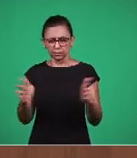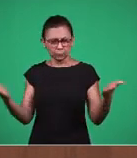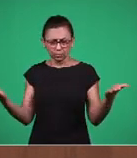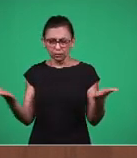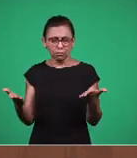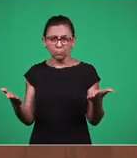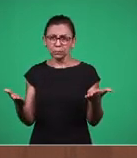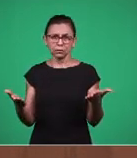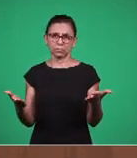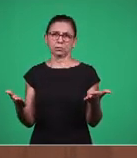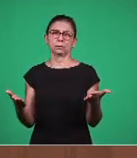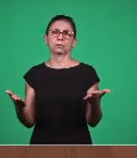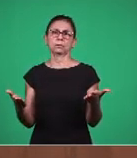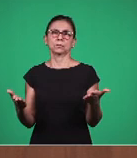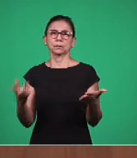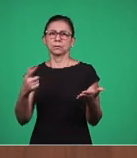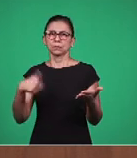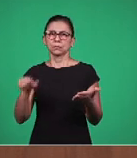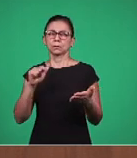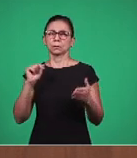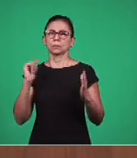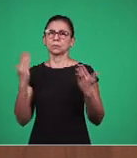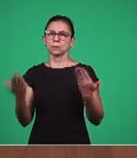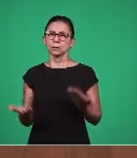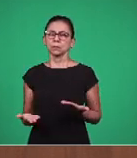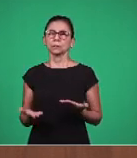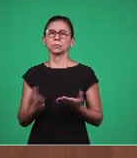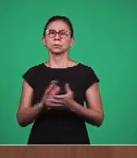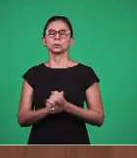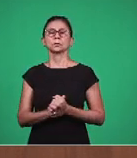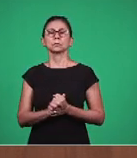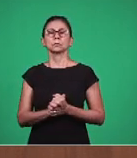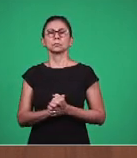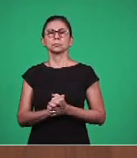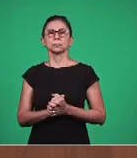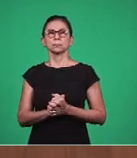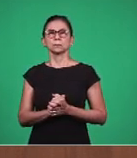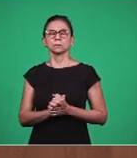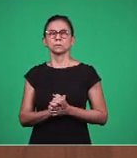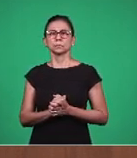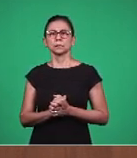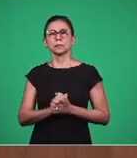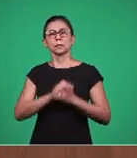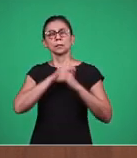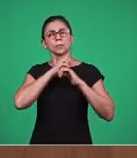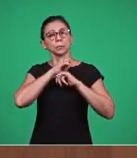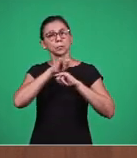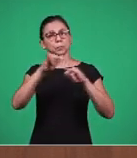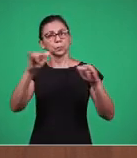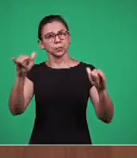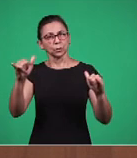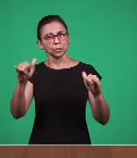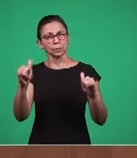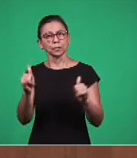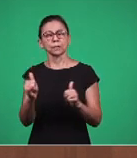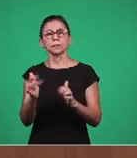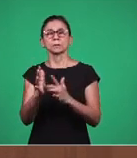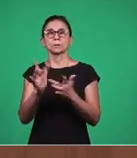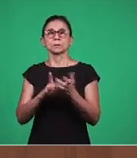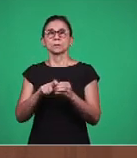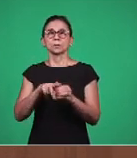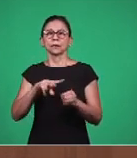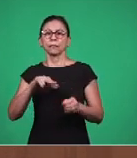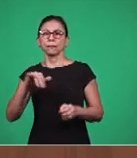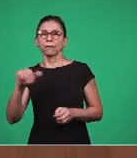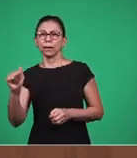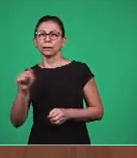dar. Estamos nos preparando para dar esse grito. Aí vem o esposo, sair-lhe ao encontro.